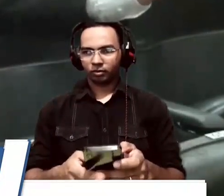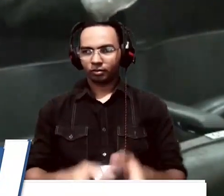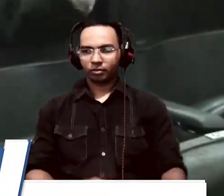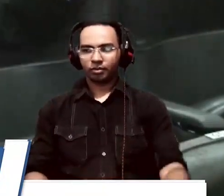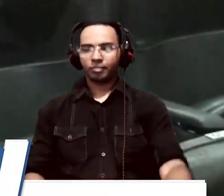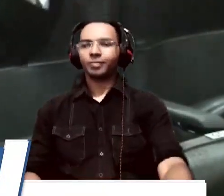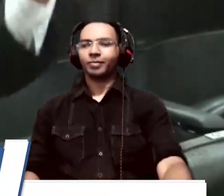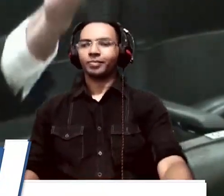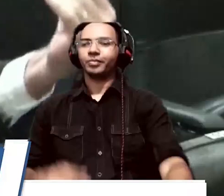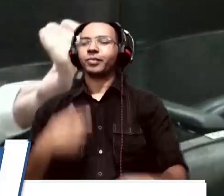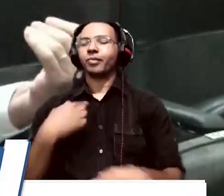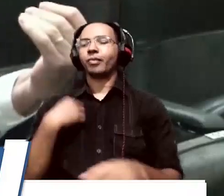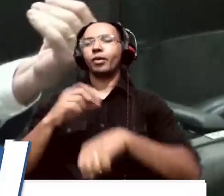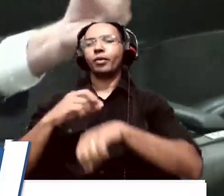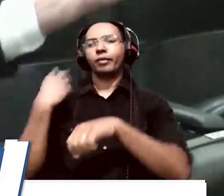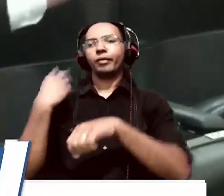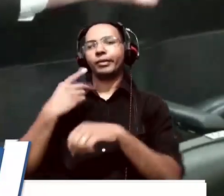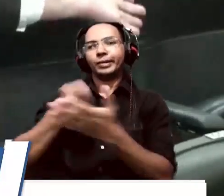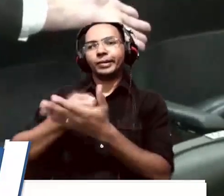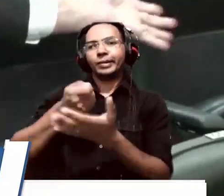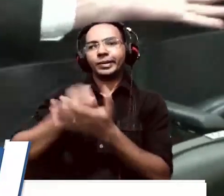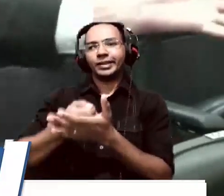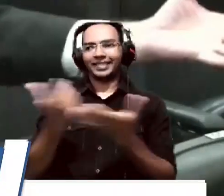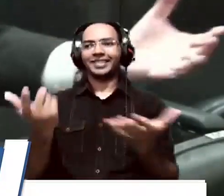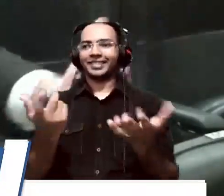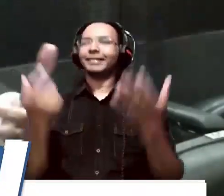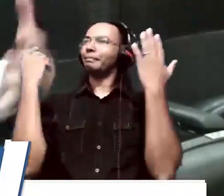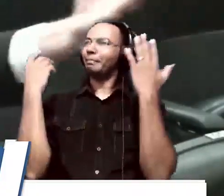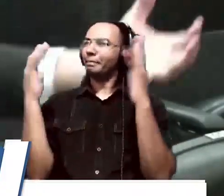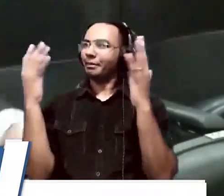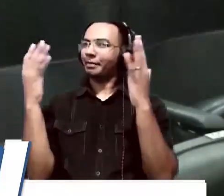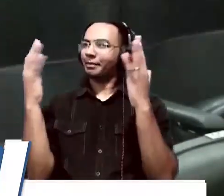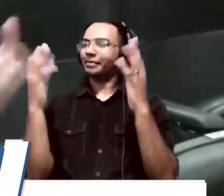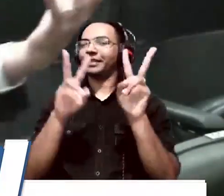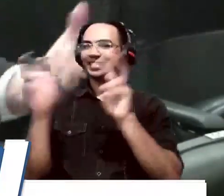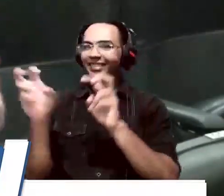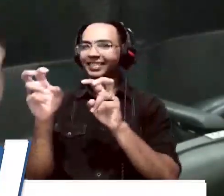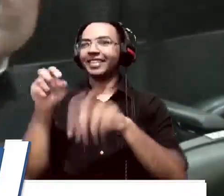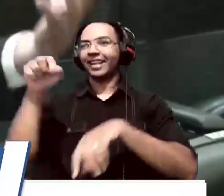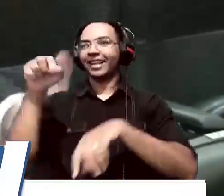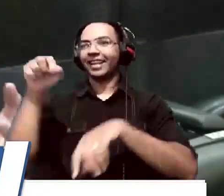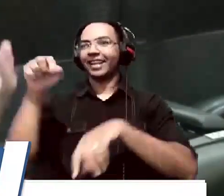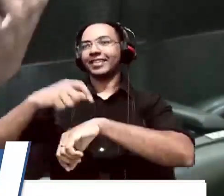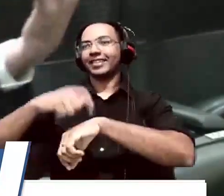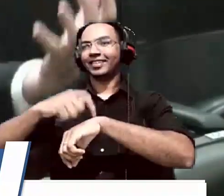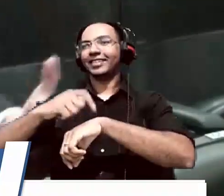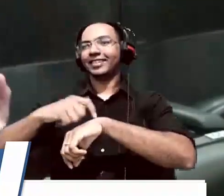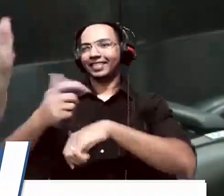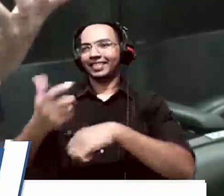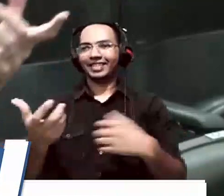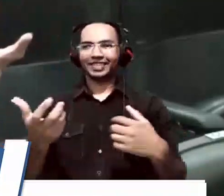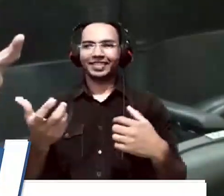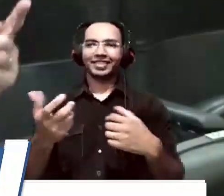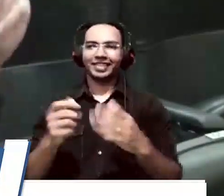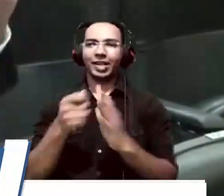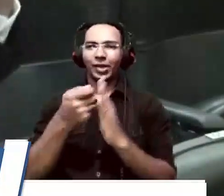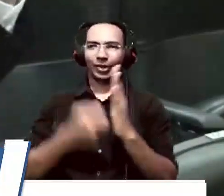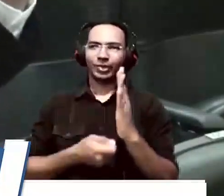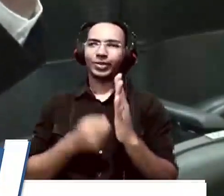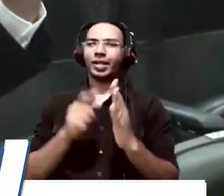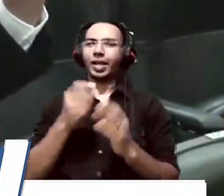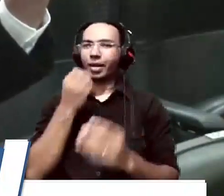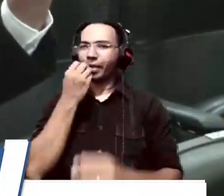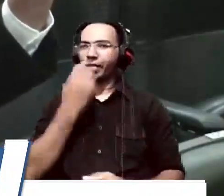As assinaturas vão ser muito boas, como o Gilson disse. Nós estamos aí às vésperas aí de um contrato que precisa ser mexido.